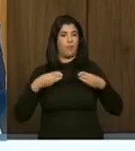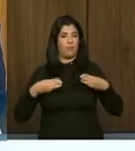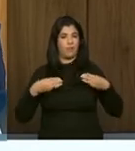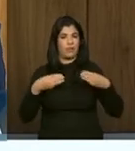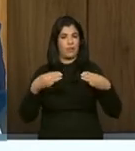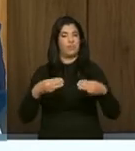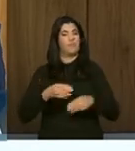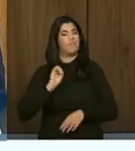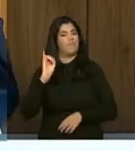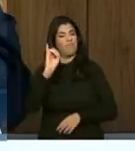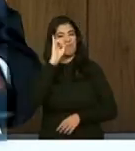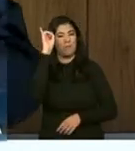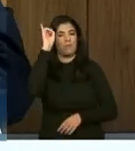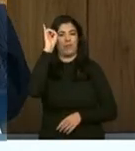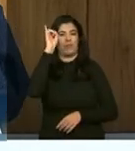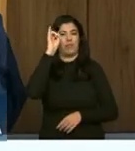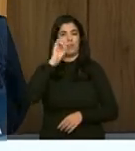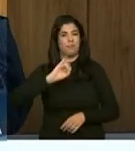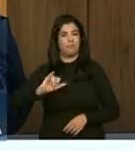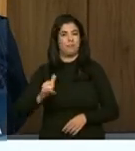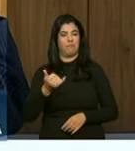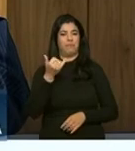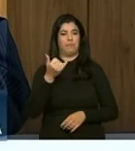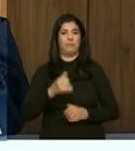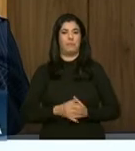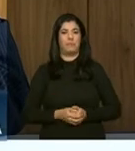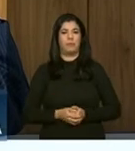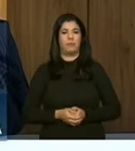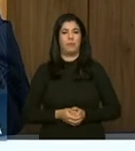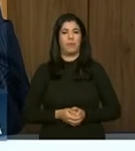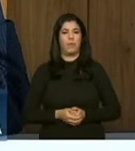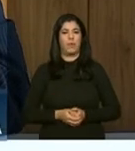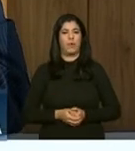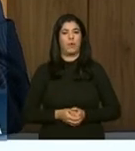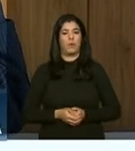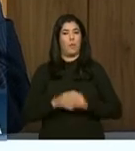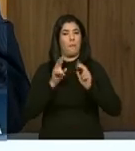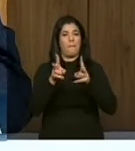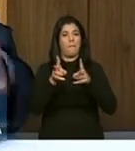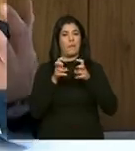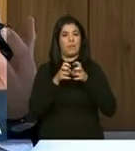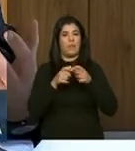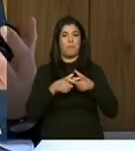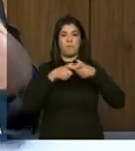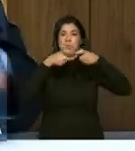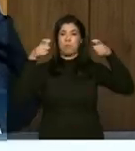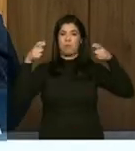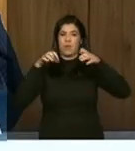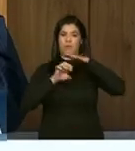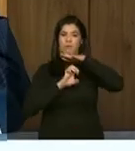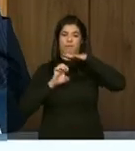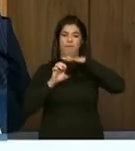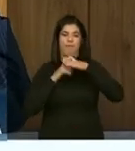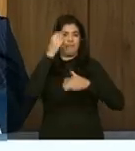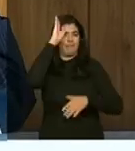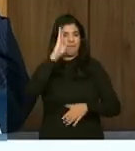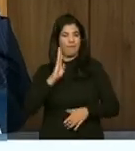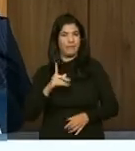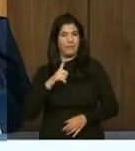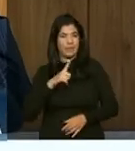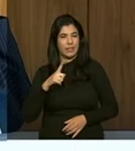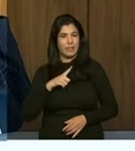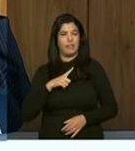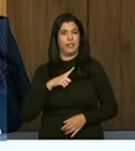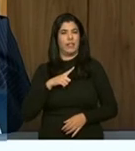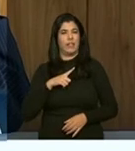oportuno. Dentro de uma visão pragmática empresarial, eu digo o seguinte hoje: o Brasil, indiscutivelmente, é um país que tem,